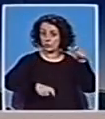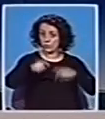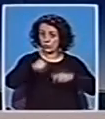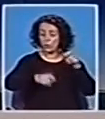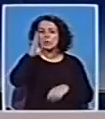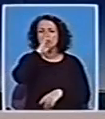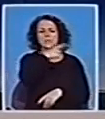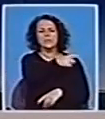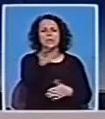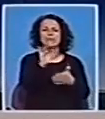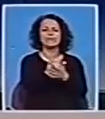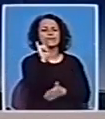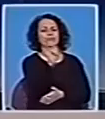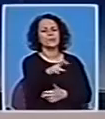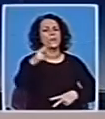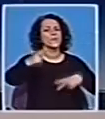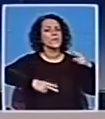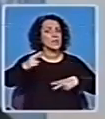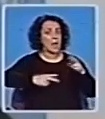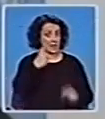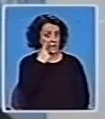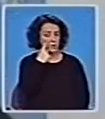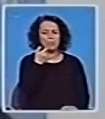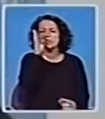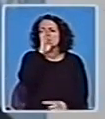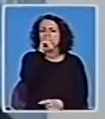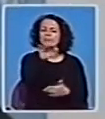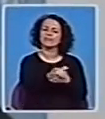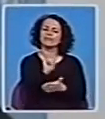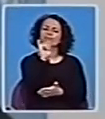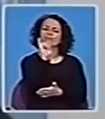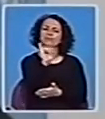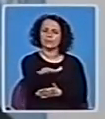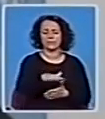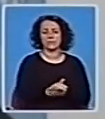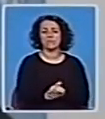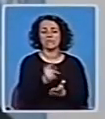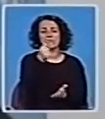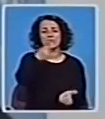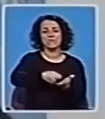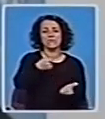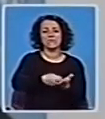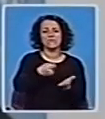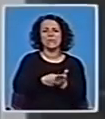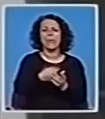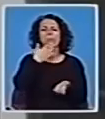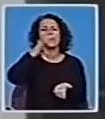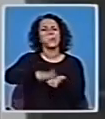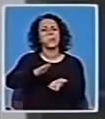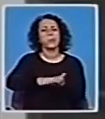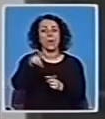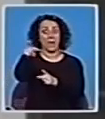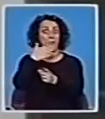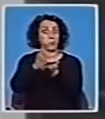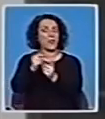serem notificados pelas finanças. Se, por exemplo, for notificado para pagar a conta da despesa num restaurante com dívidas